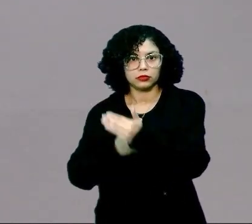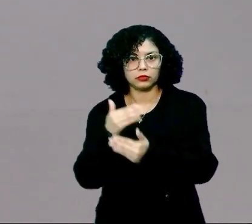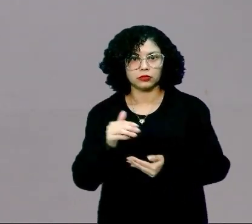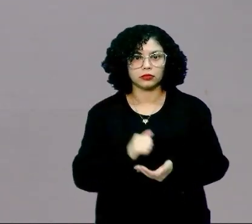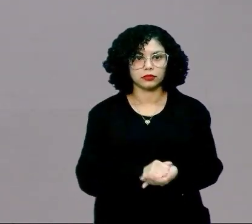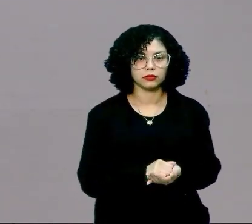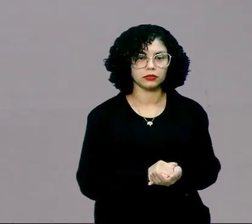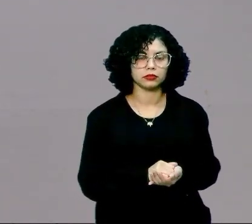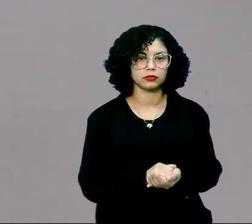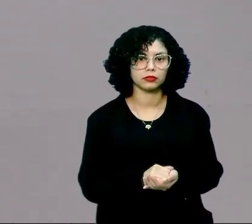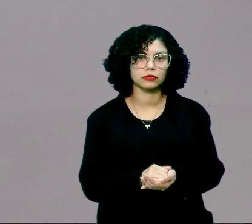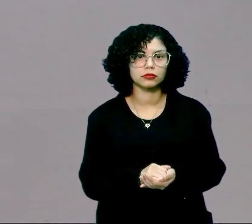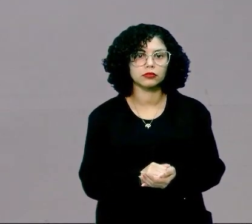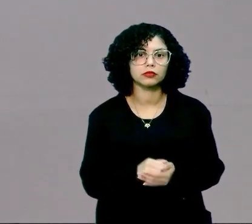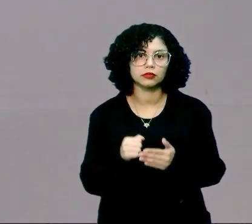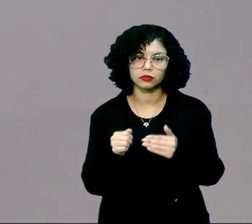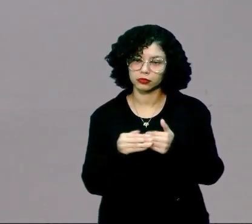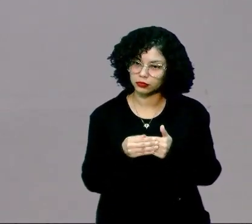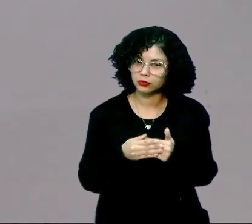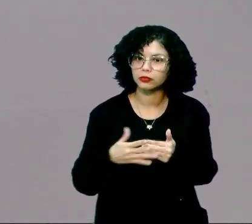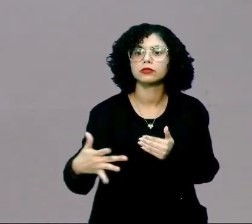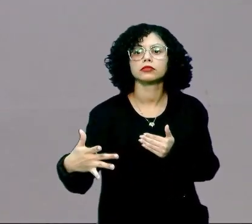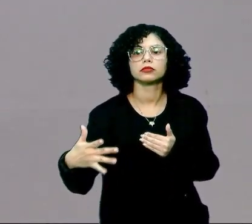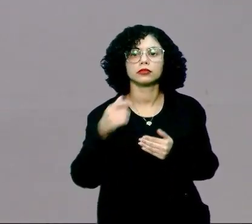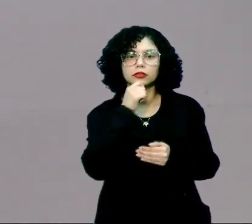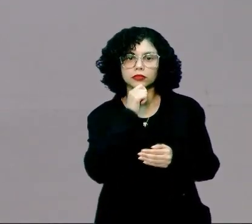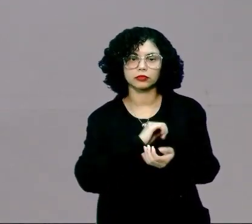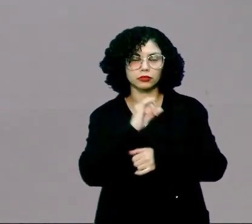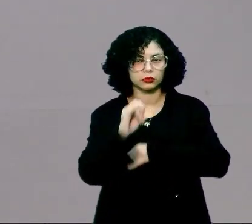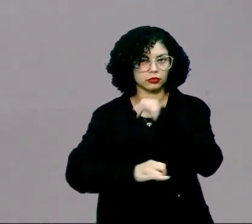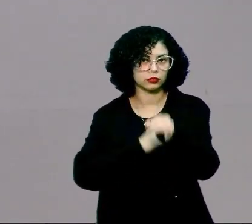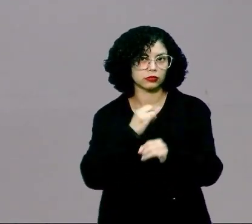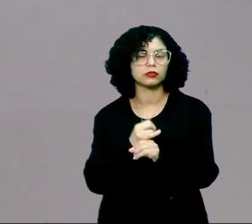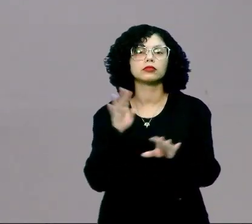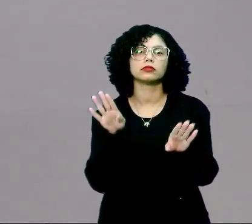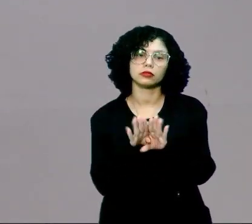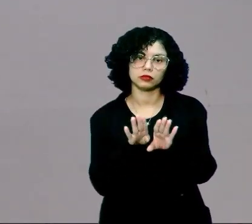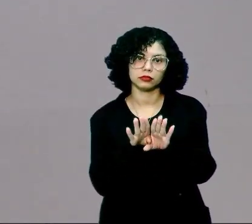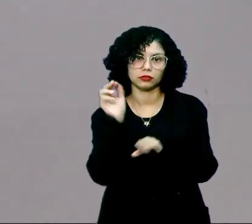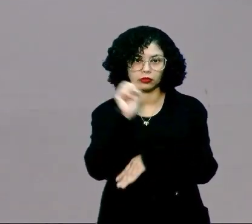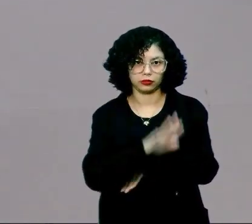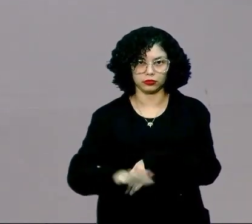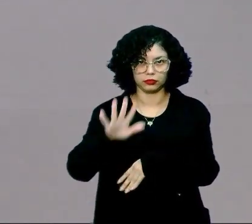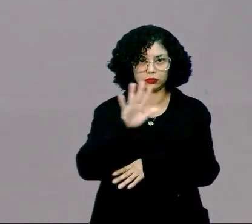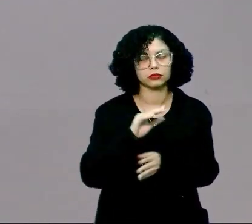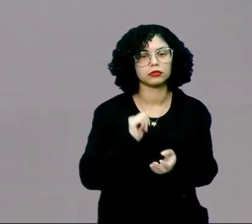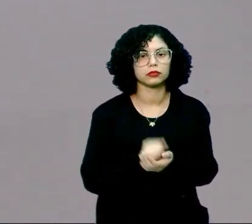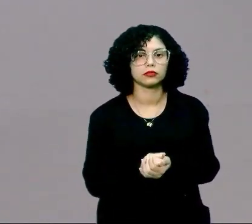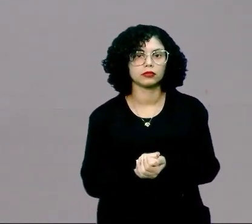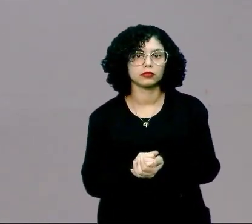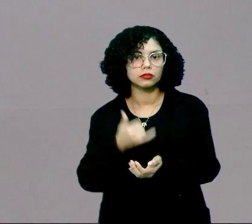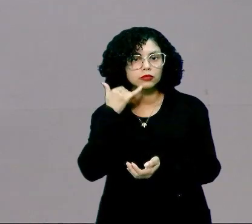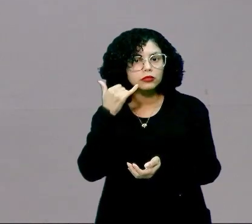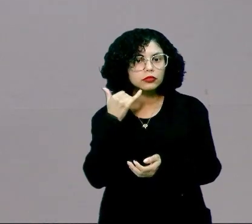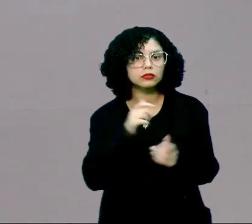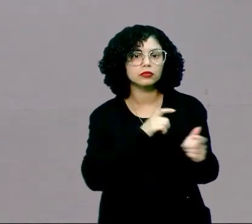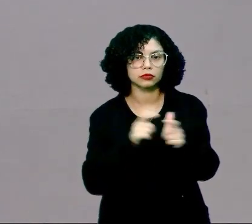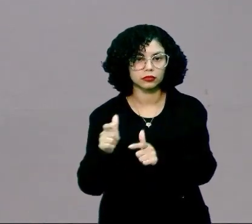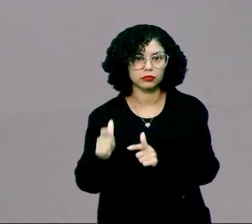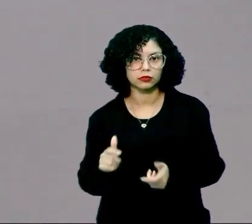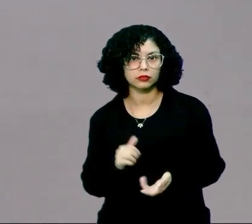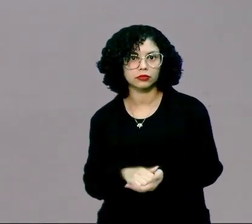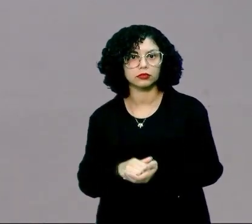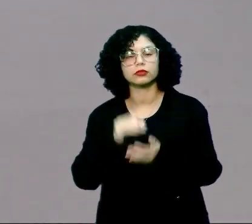de avanço tecnológico, de internet nessas áreas, de telefone nessas áreas,